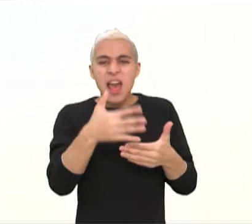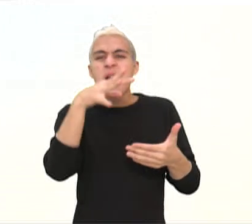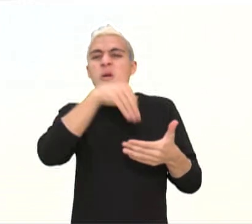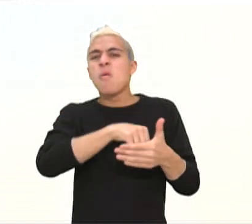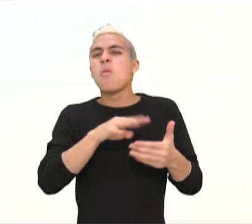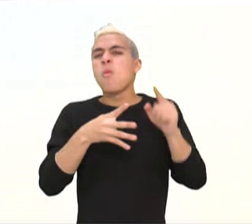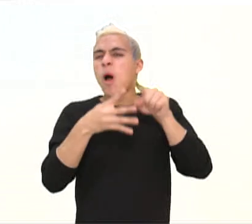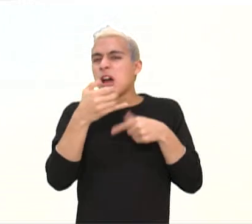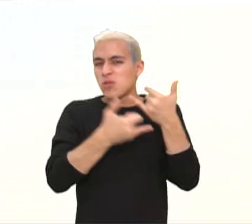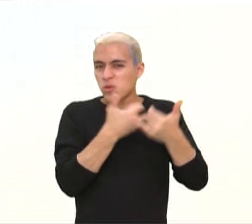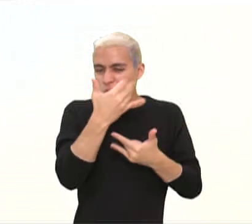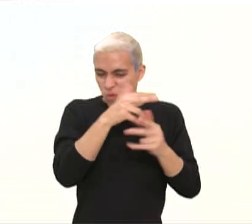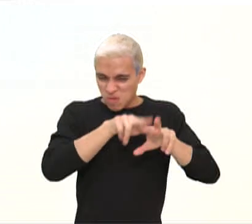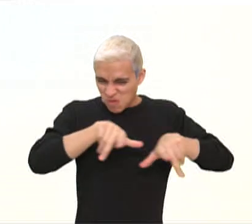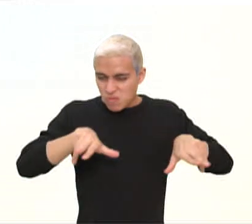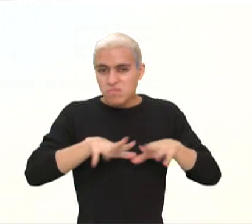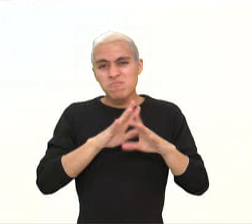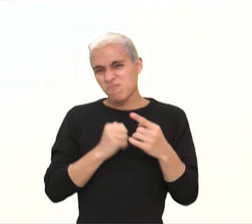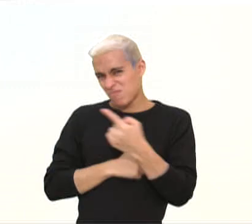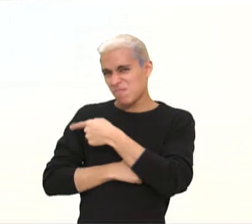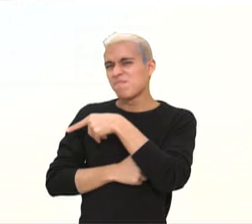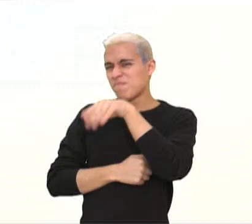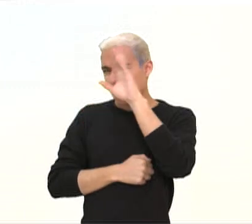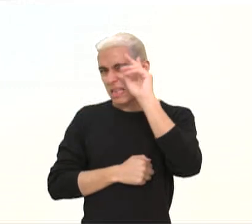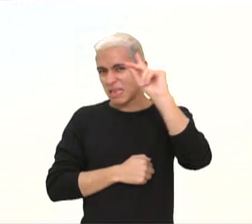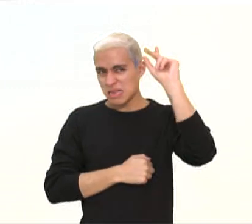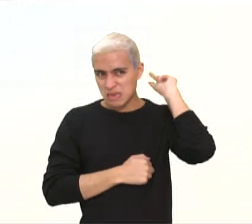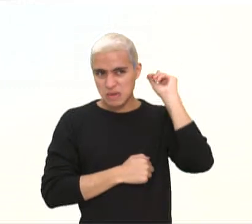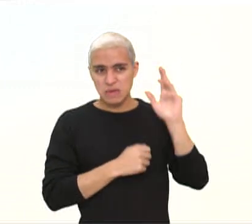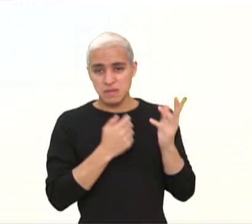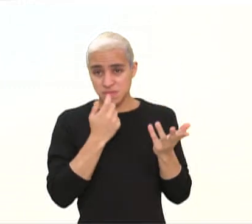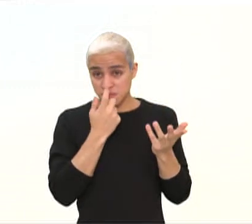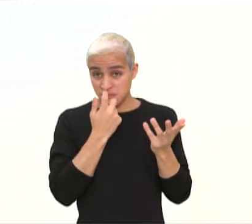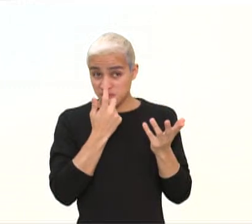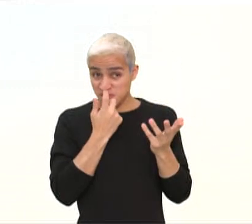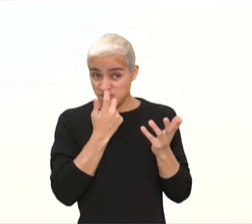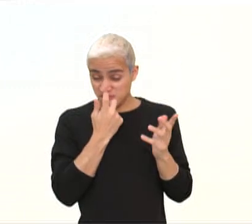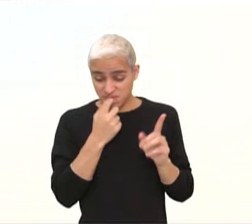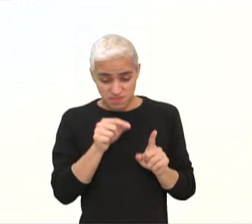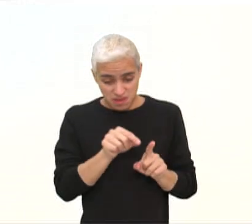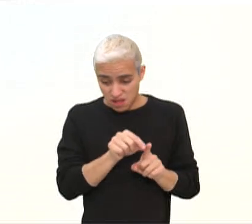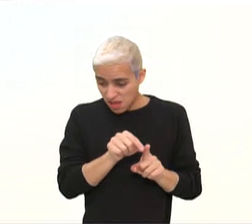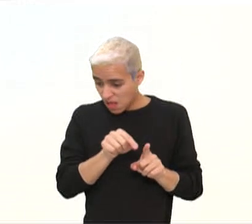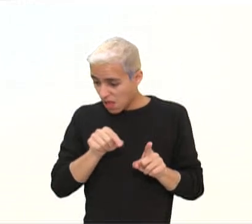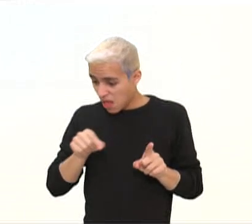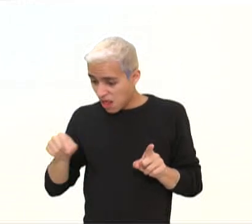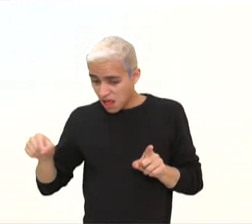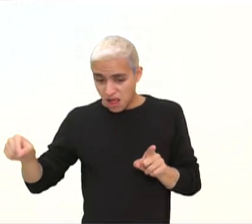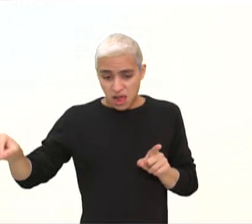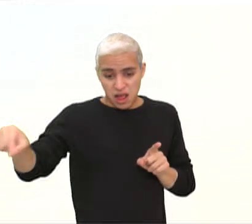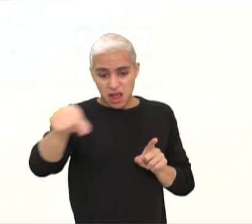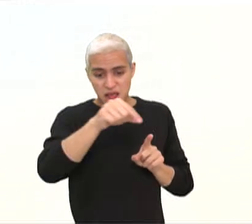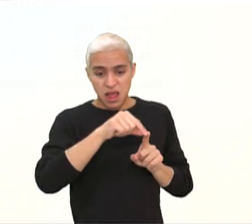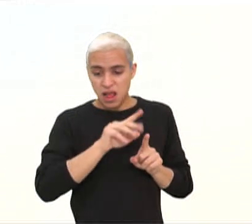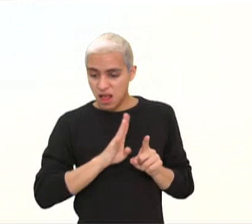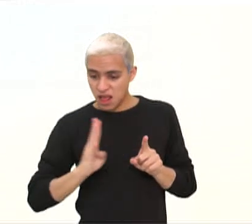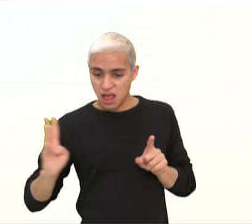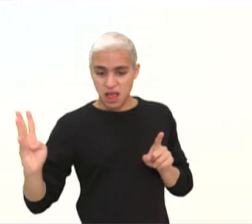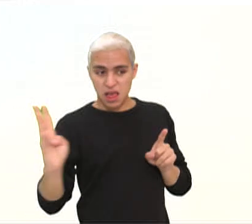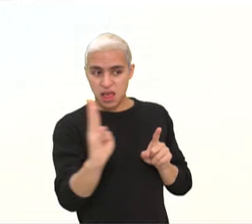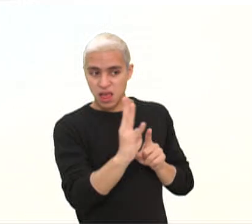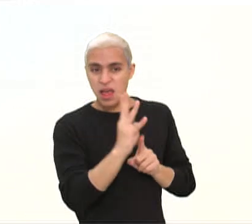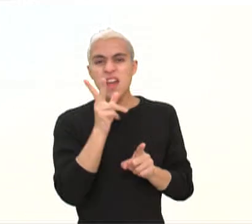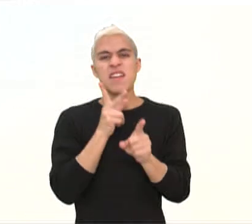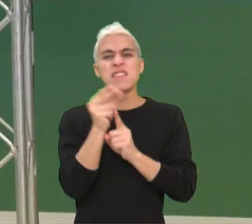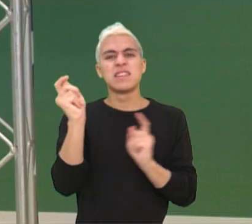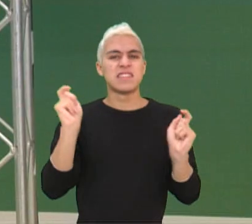tabuleiro mais antigo e ele dá a volta inteira, quando chega aqui, você vai fazendo ponto e ganhando